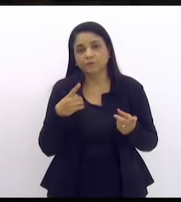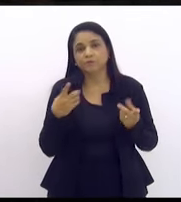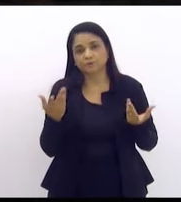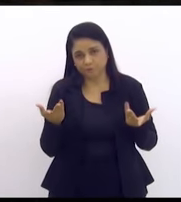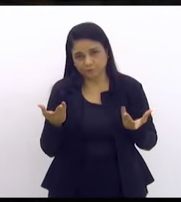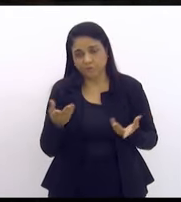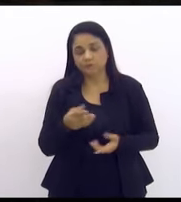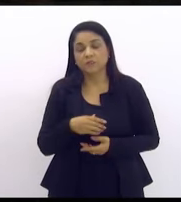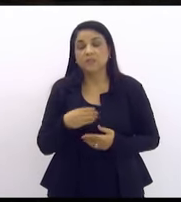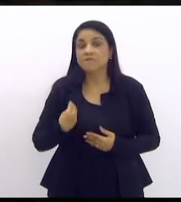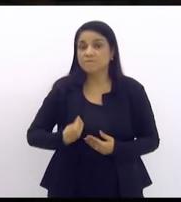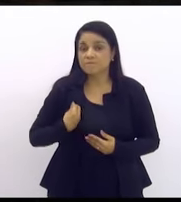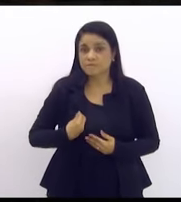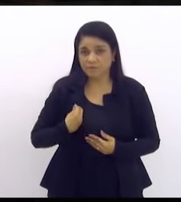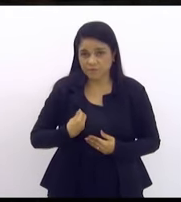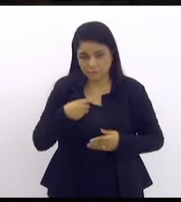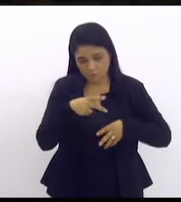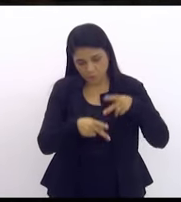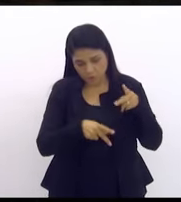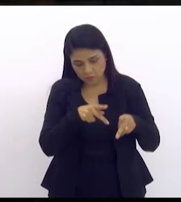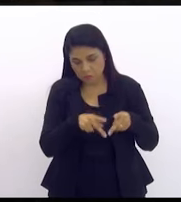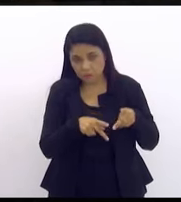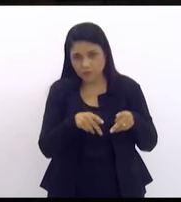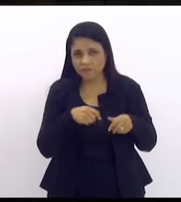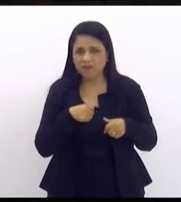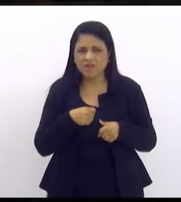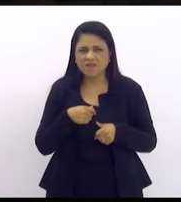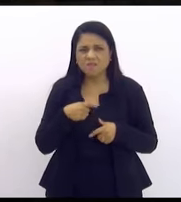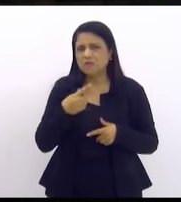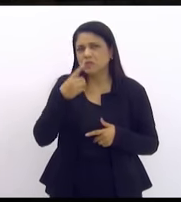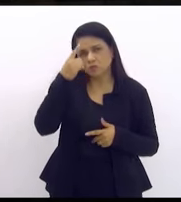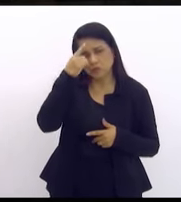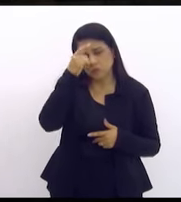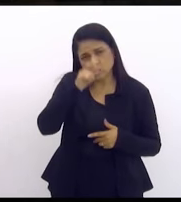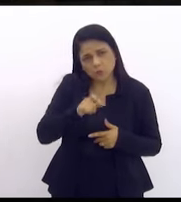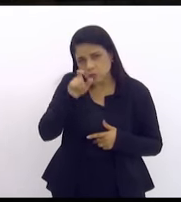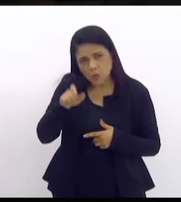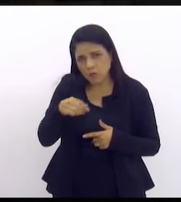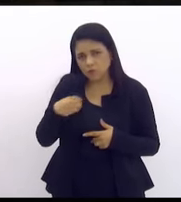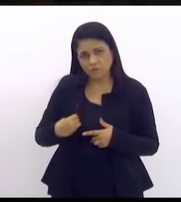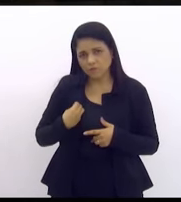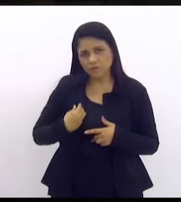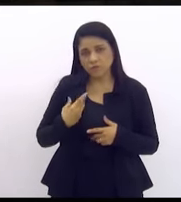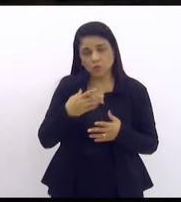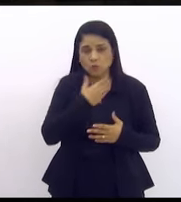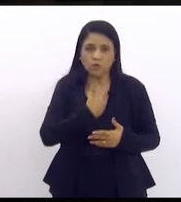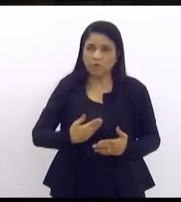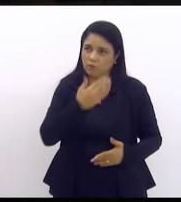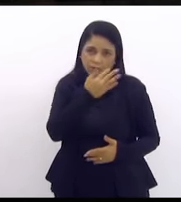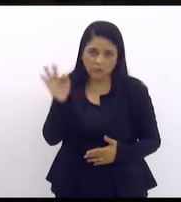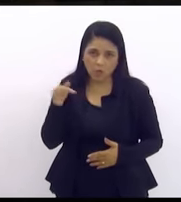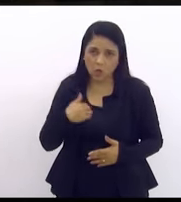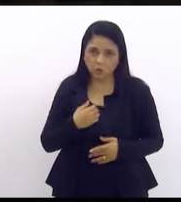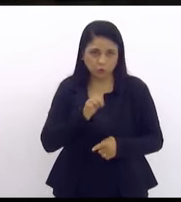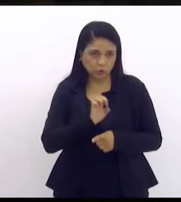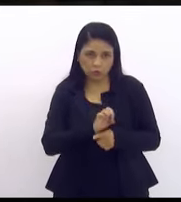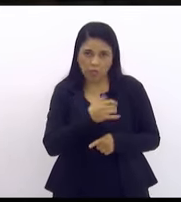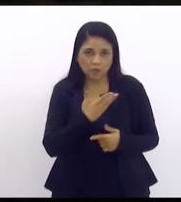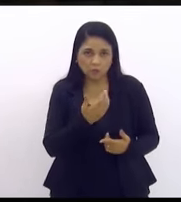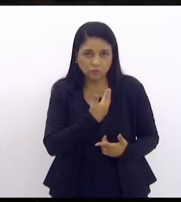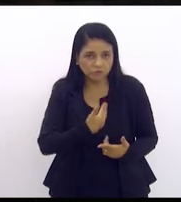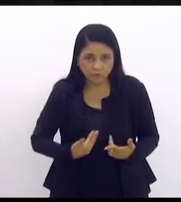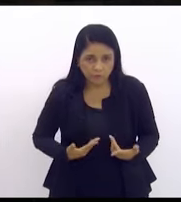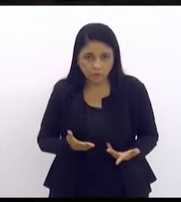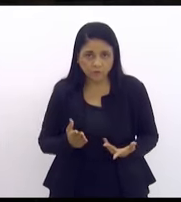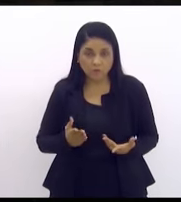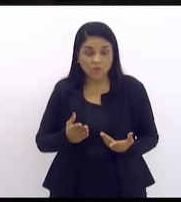cidade. E falo isso porque as pessoas não vivem no governo federal, as pessoas não vivem no Estado, as pessoas vivem nas cidades.